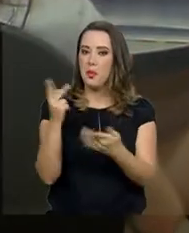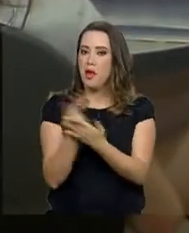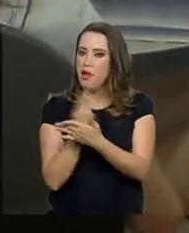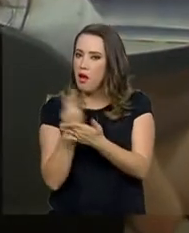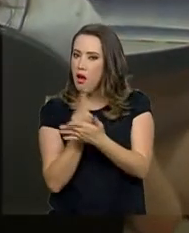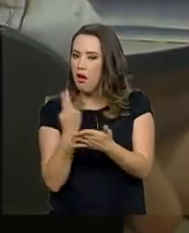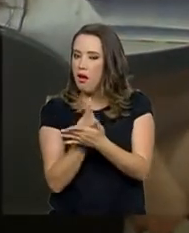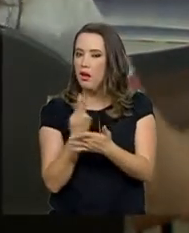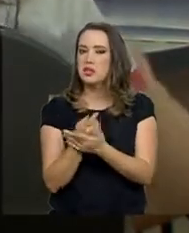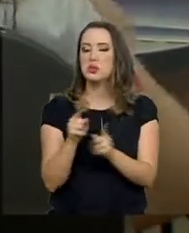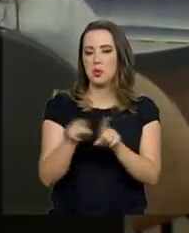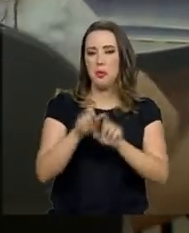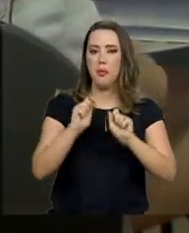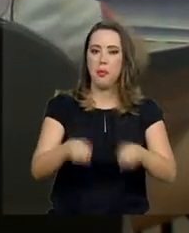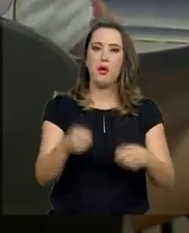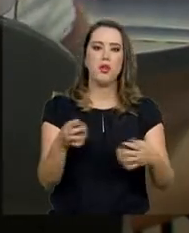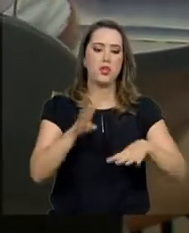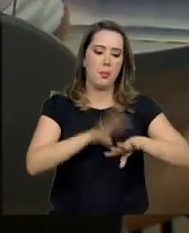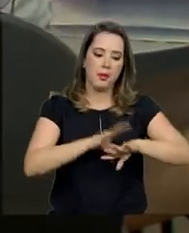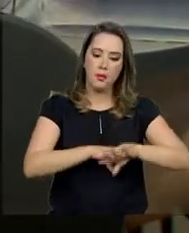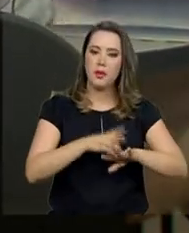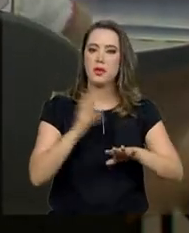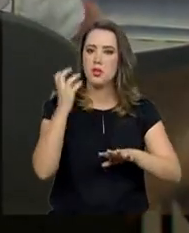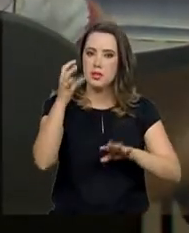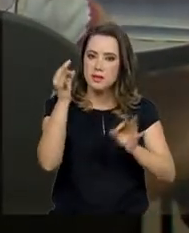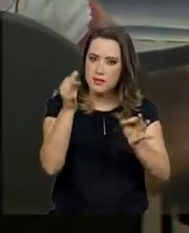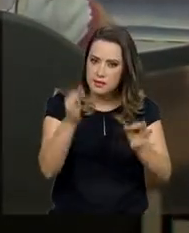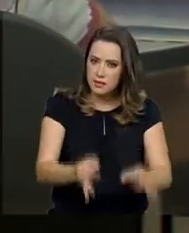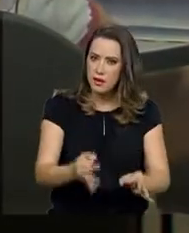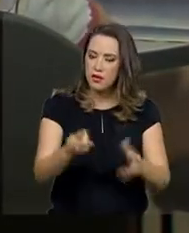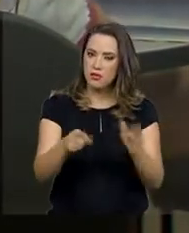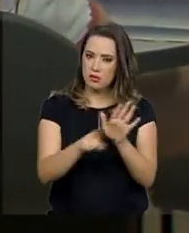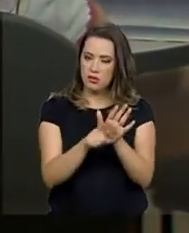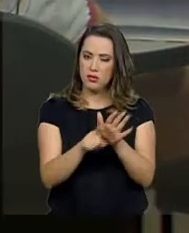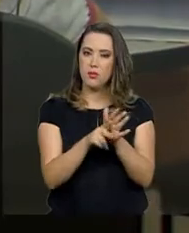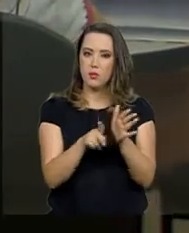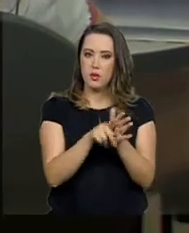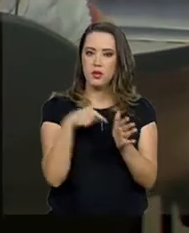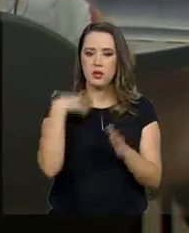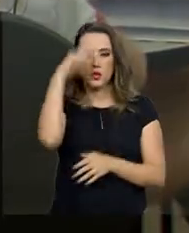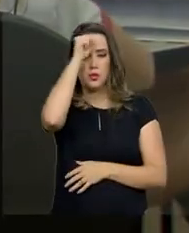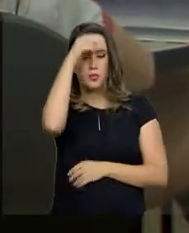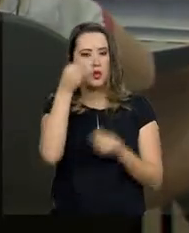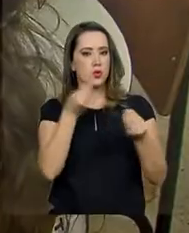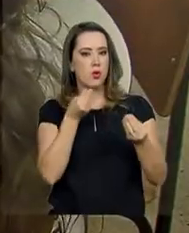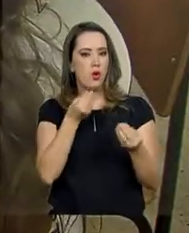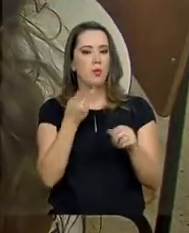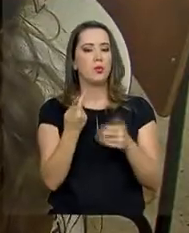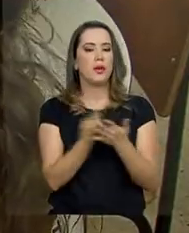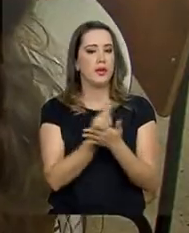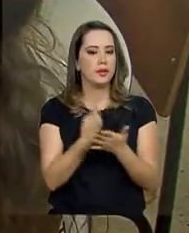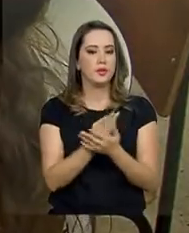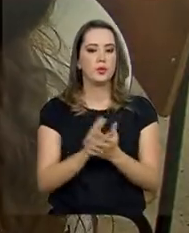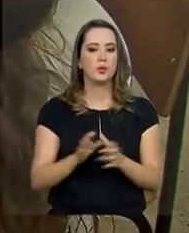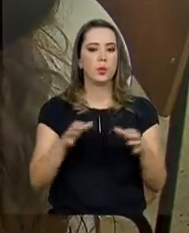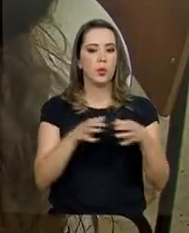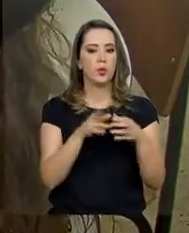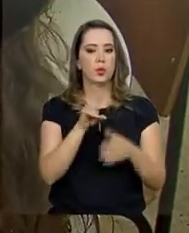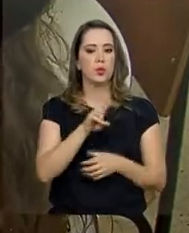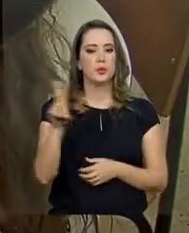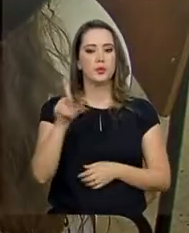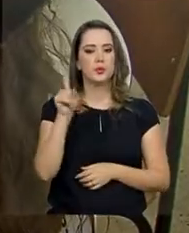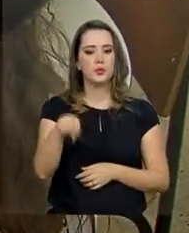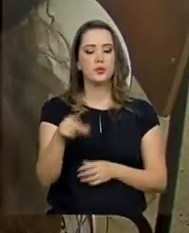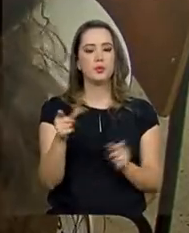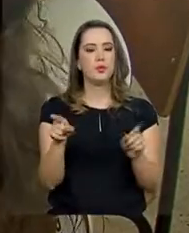dentro da matemática, dentro das ciências exatas, é um dos jeitos que a gente mais aprende é errando. O nome do grupo é baseado